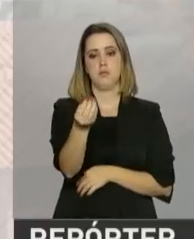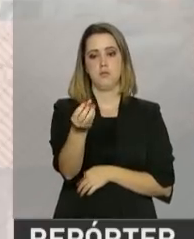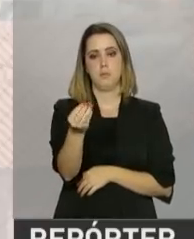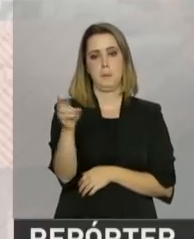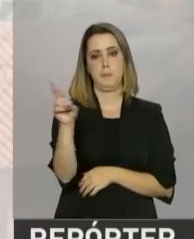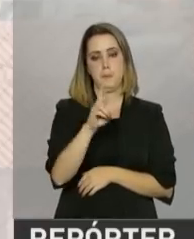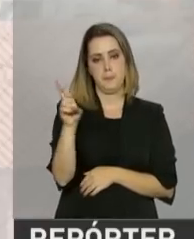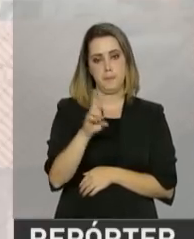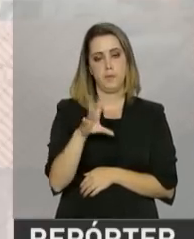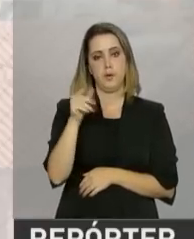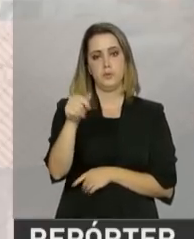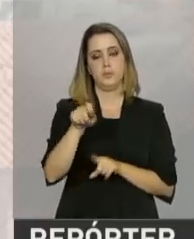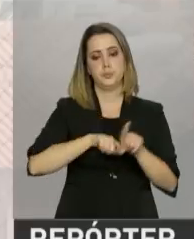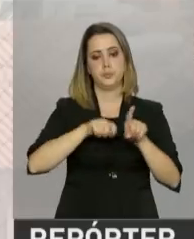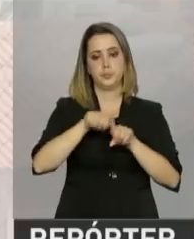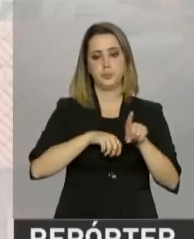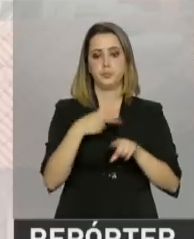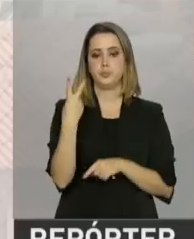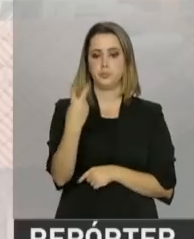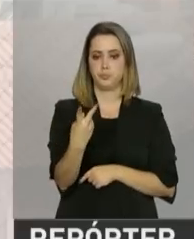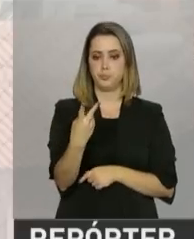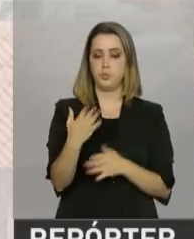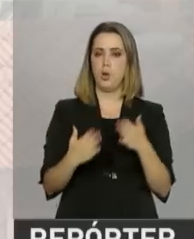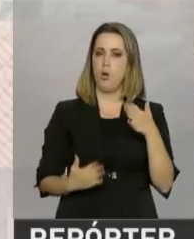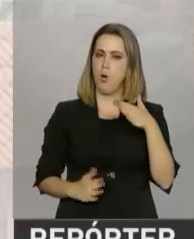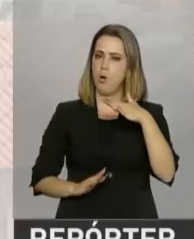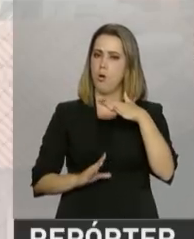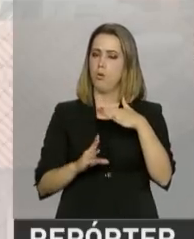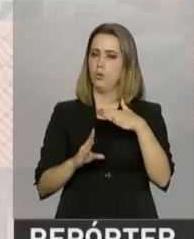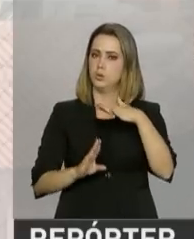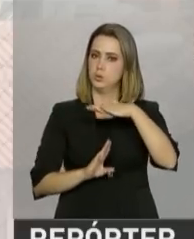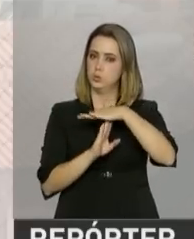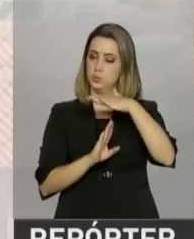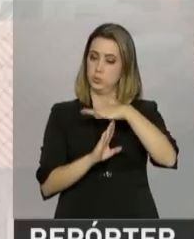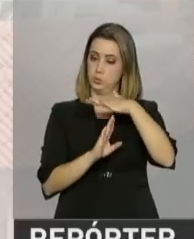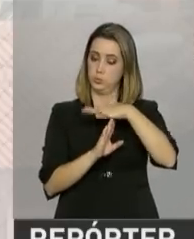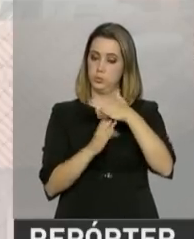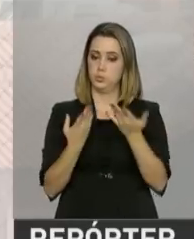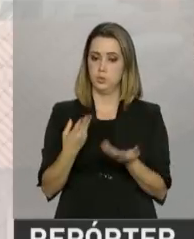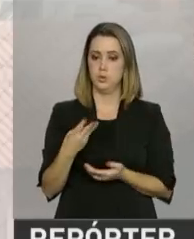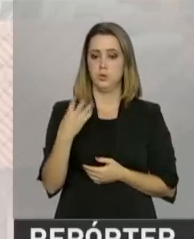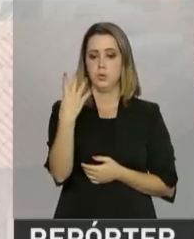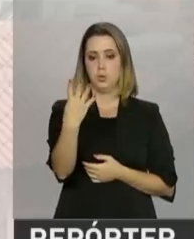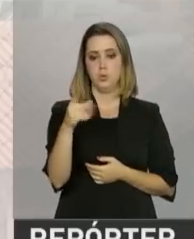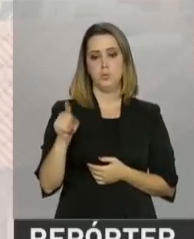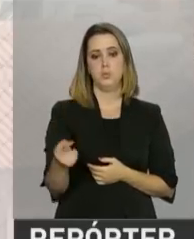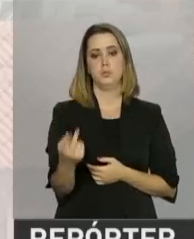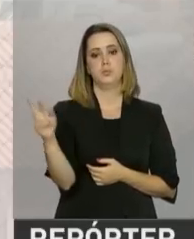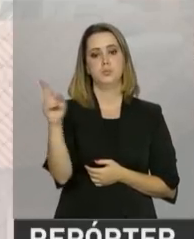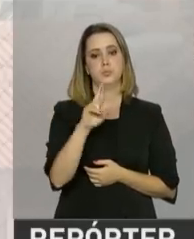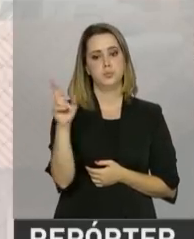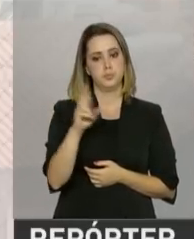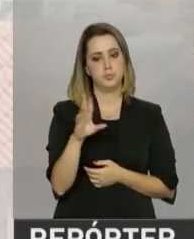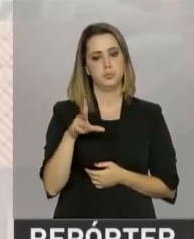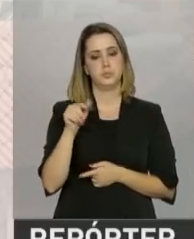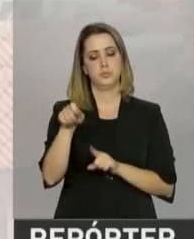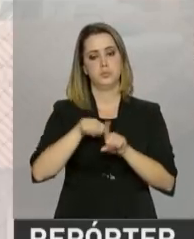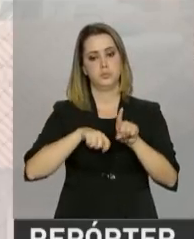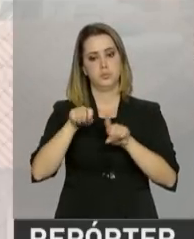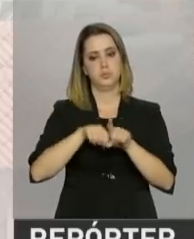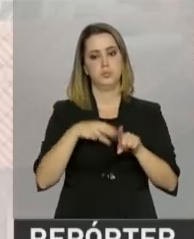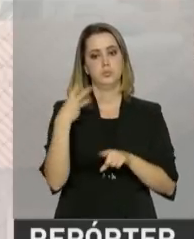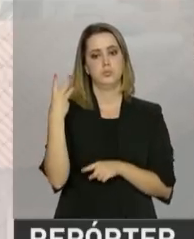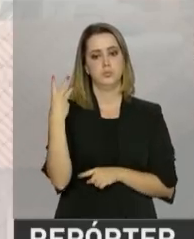renda familiar. Para a faixa 2, o limite de renda familiar sobe de R$ 3.600 para R$ 4.000 por mês. E na